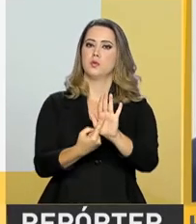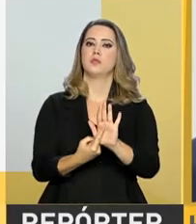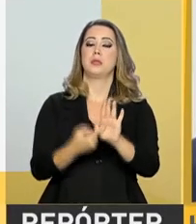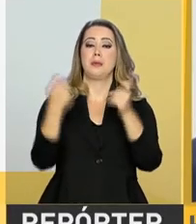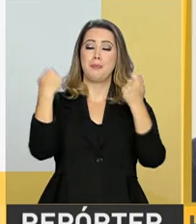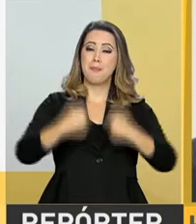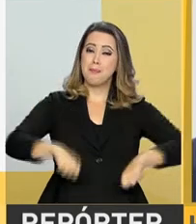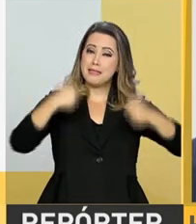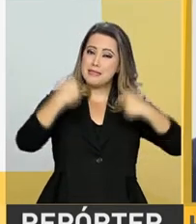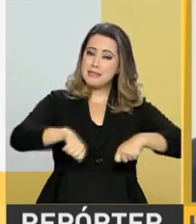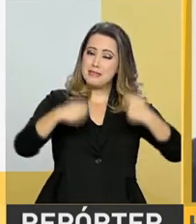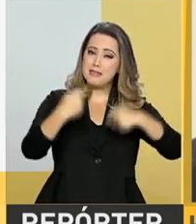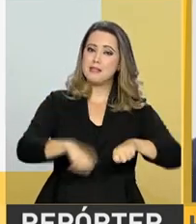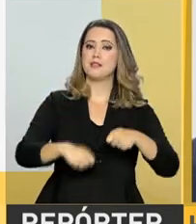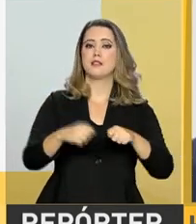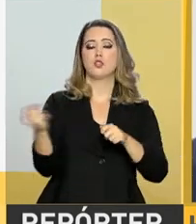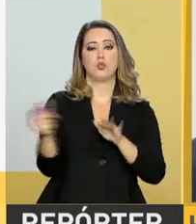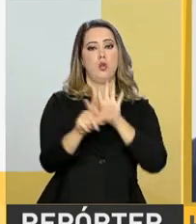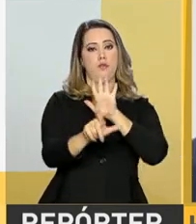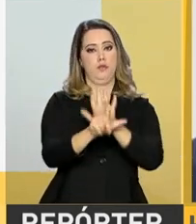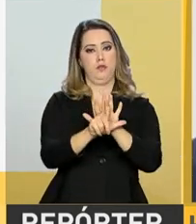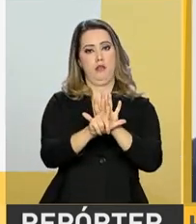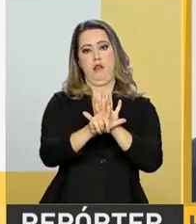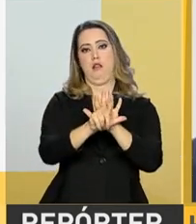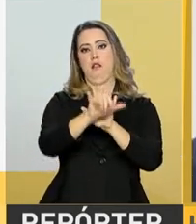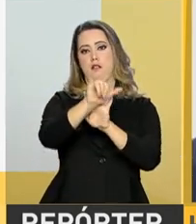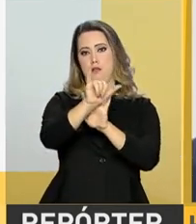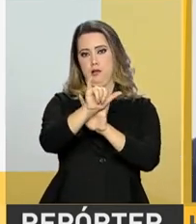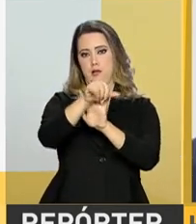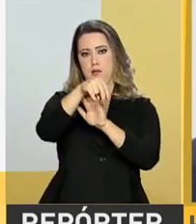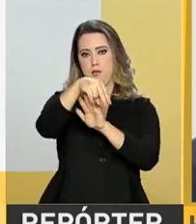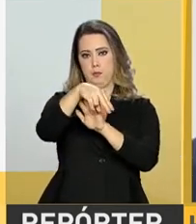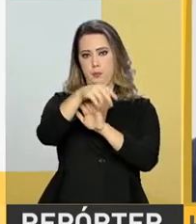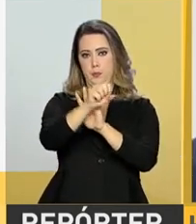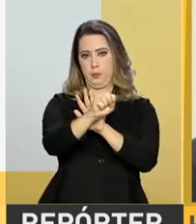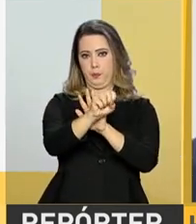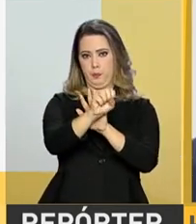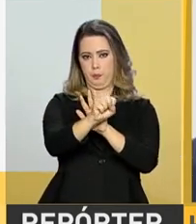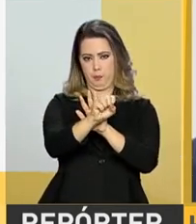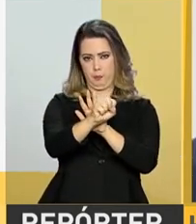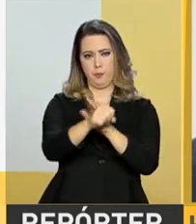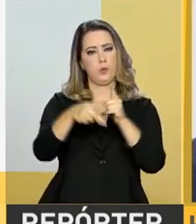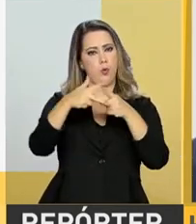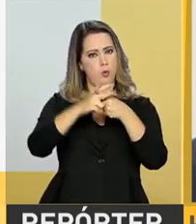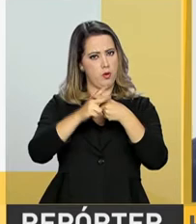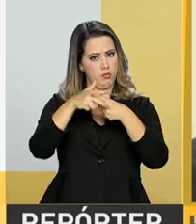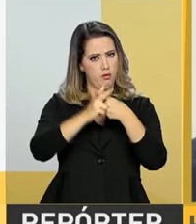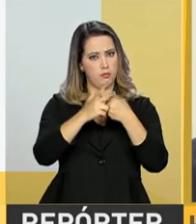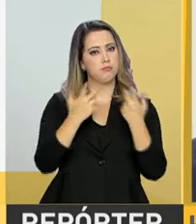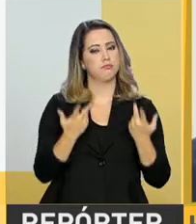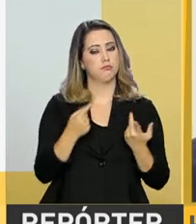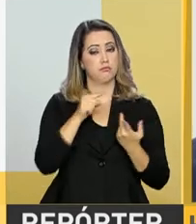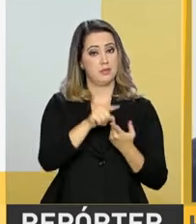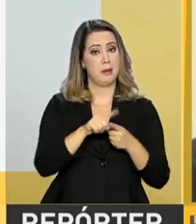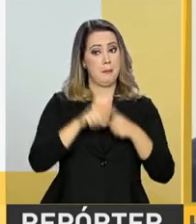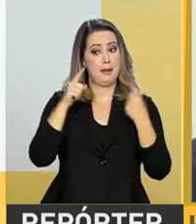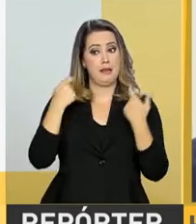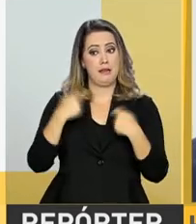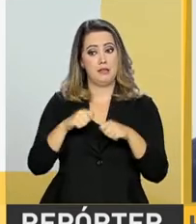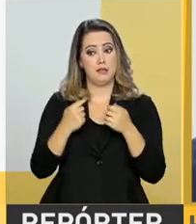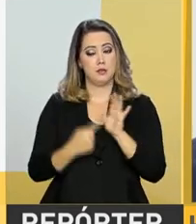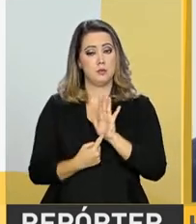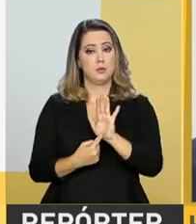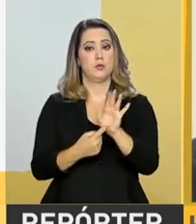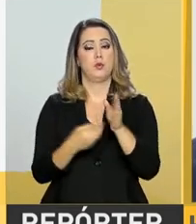inevitável, ela terá que ser feita. A questão é apenas quando. As contas públicas